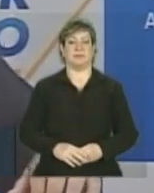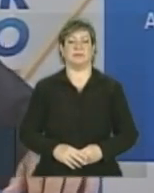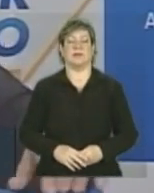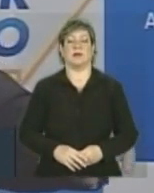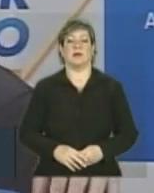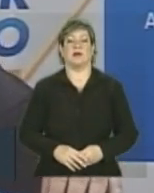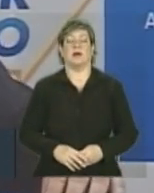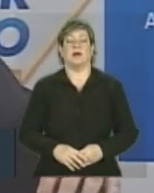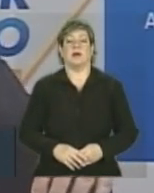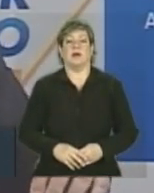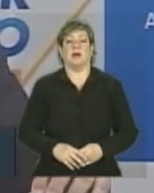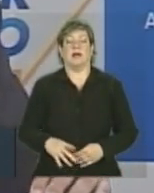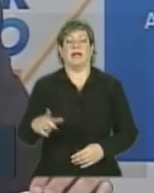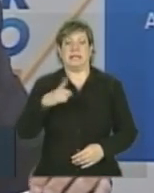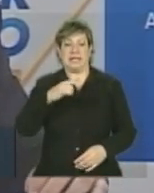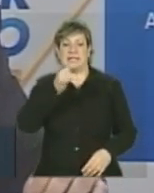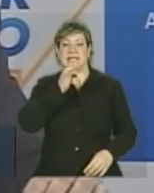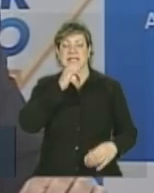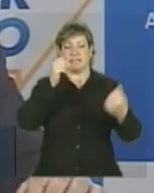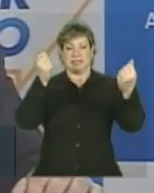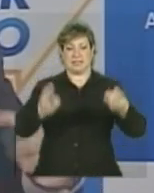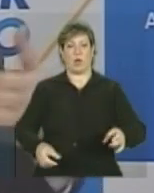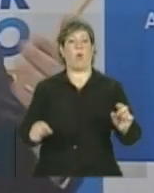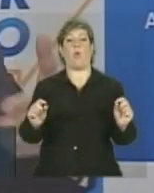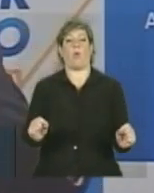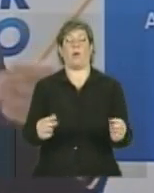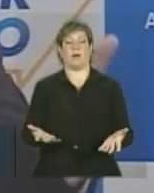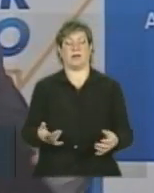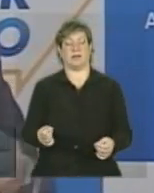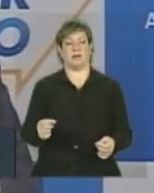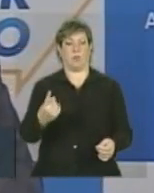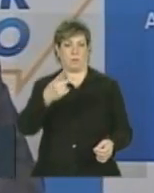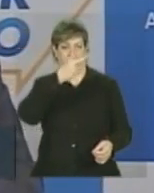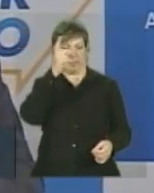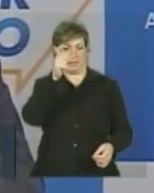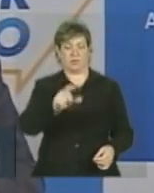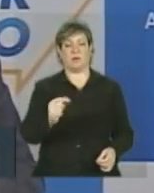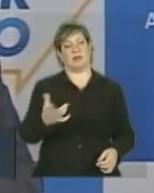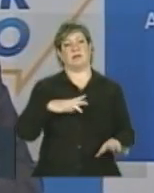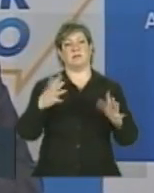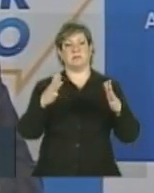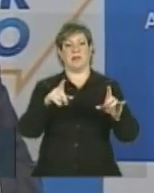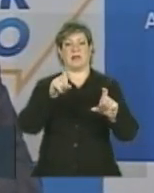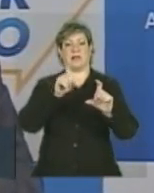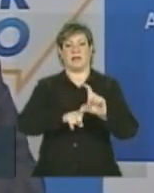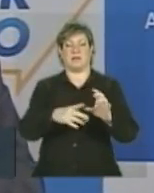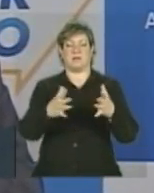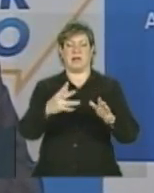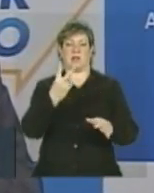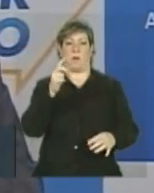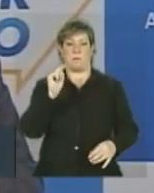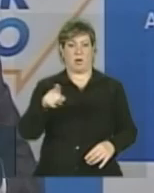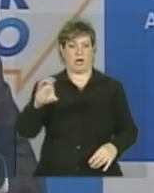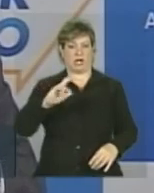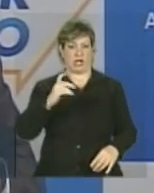E aí demos um pequeno exemplo aí do que é que seria uma pessoa que tivesse uma dívida média de 2 mil no cheque